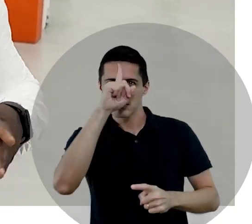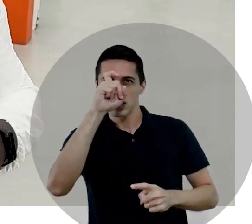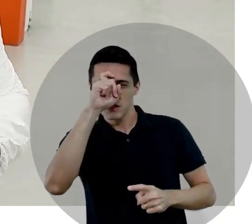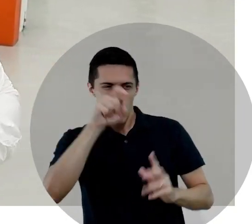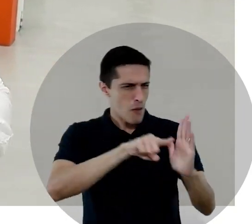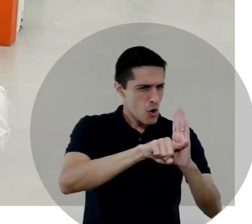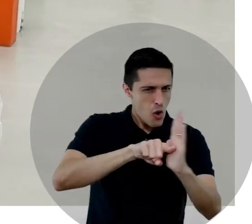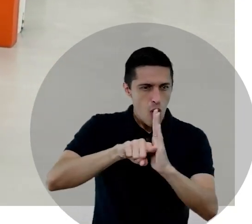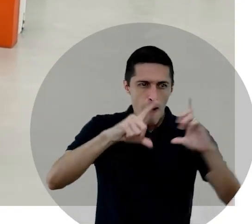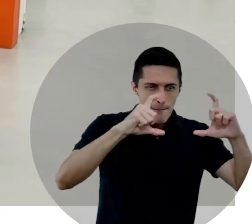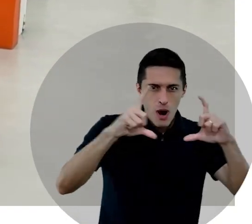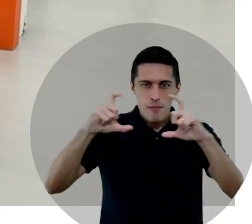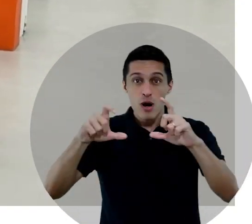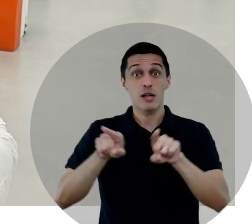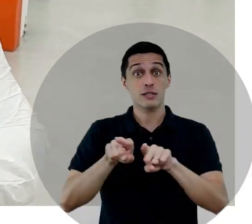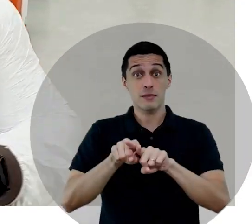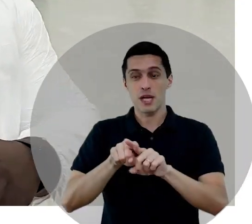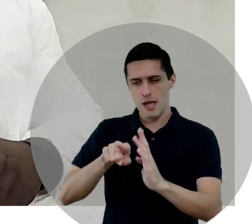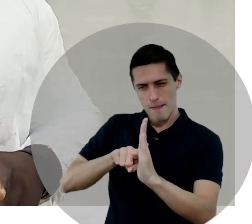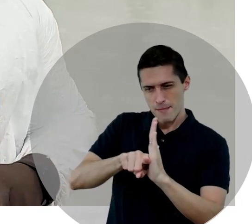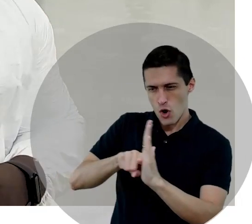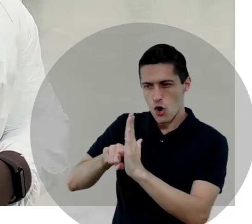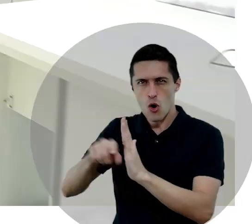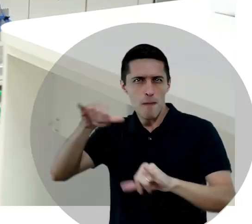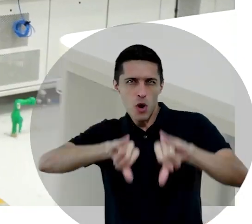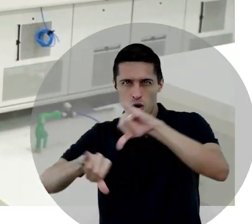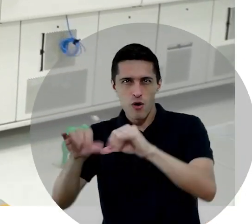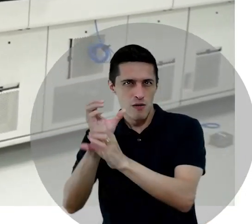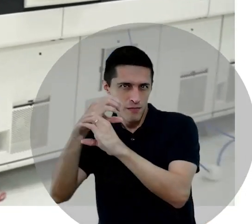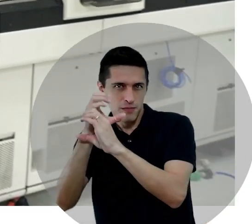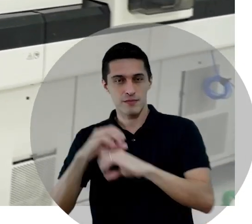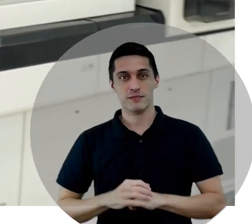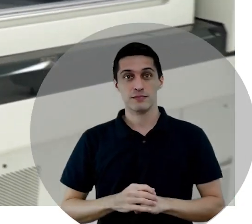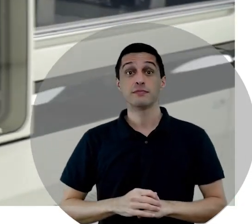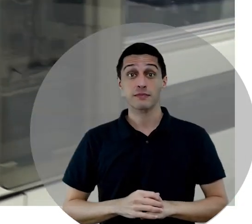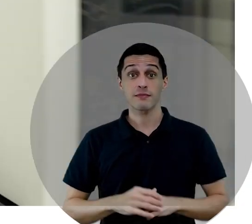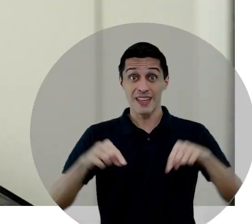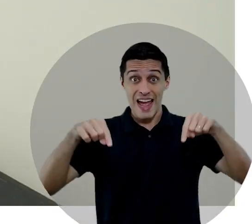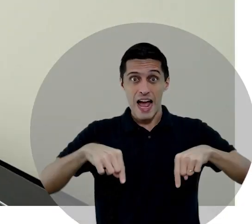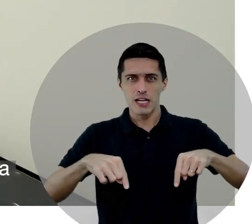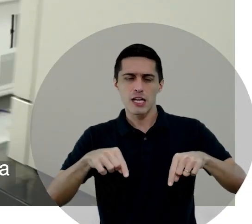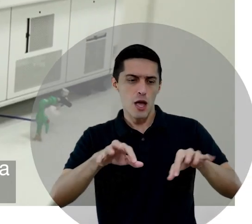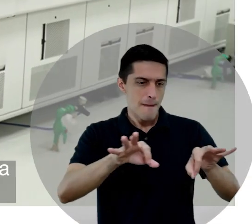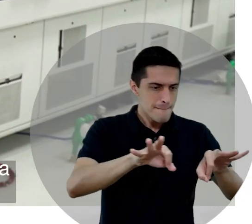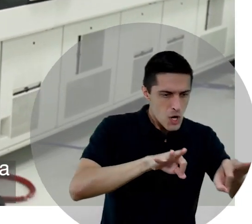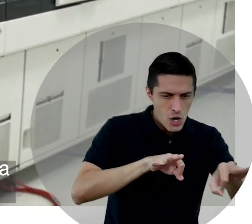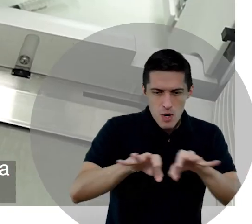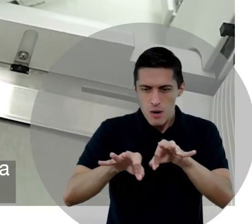diagnóstico por imagem e a parte de diagnóstico laboratorial. Nossos equipamentos aqui chegam de importação,